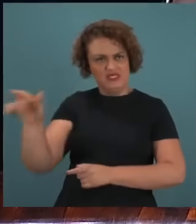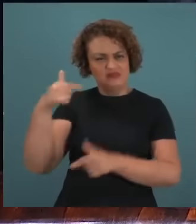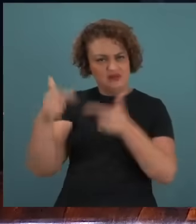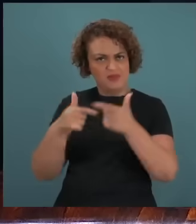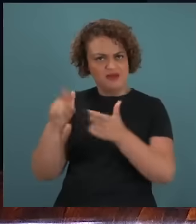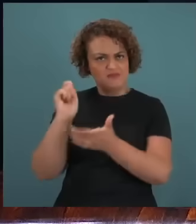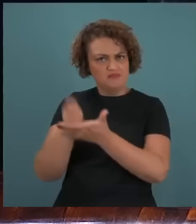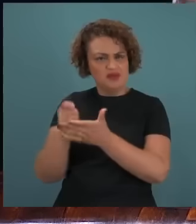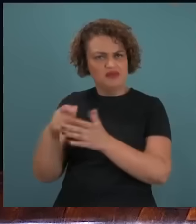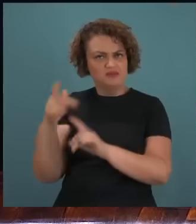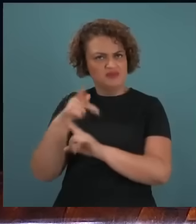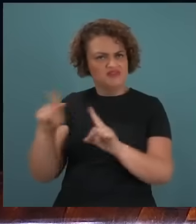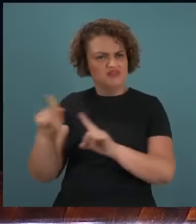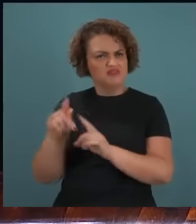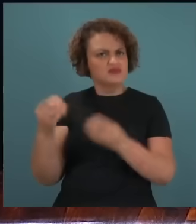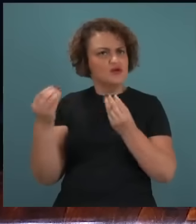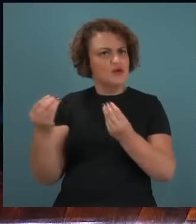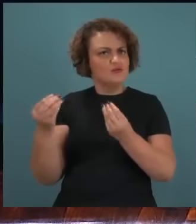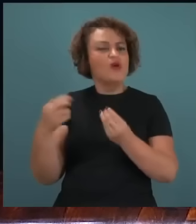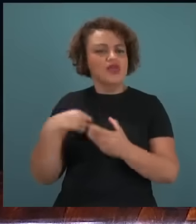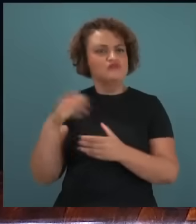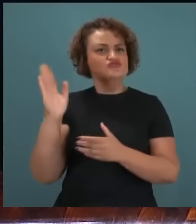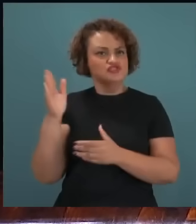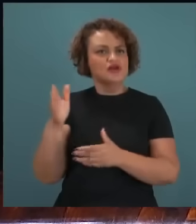Eu presidi uma CPI da Previdência.